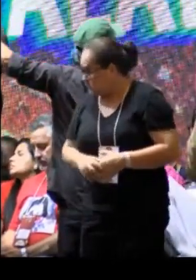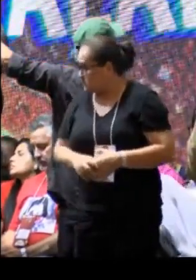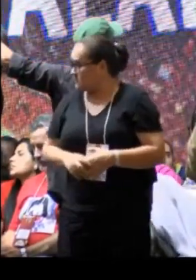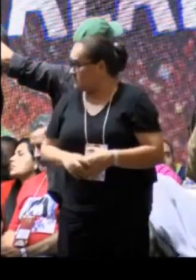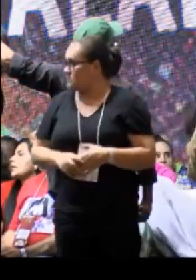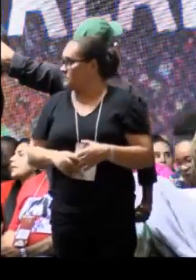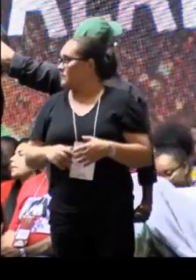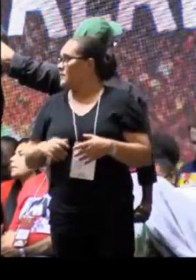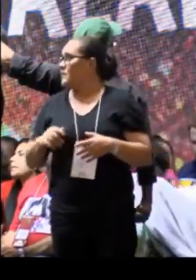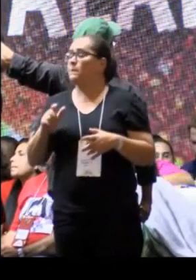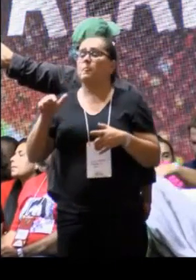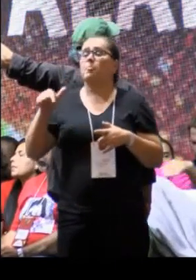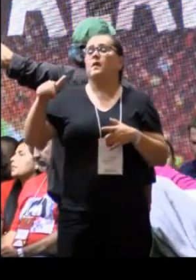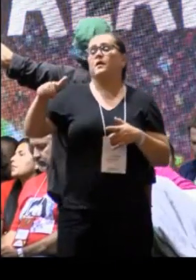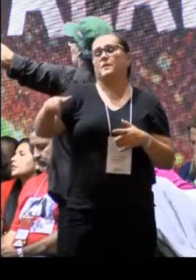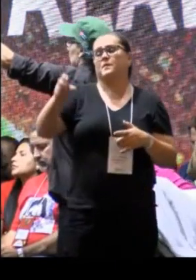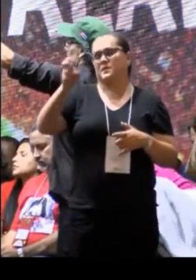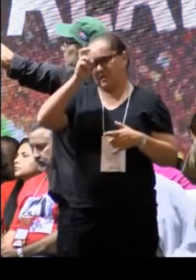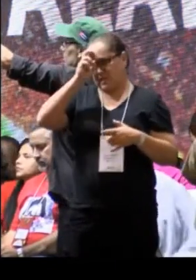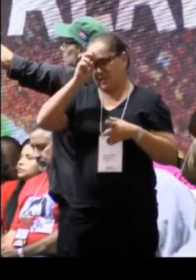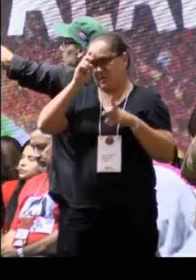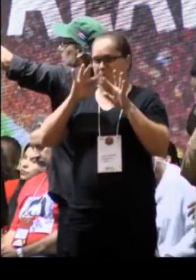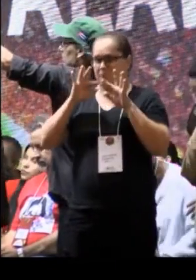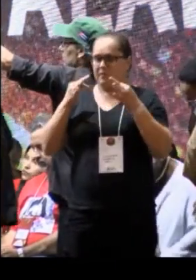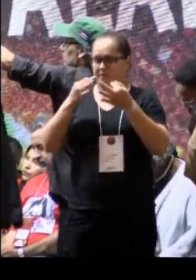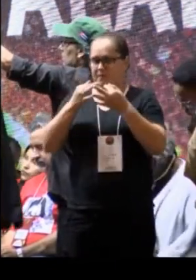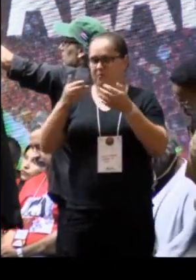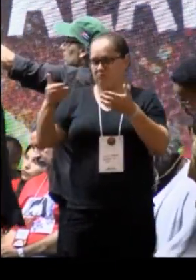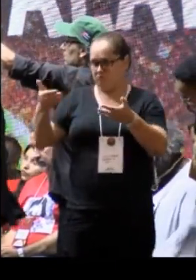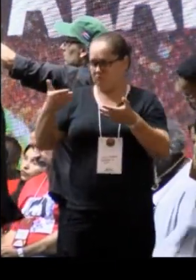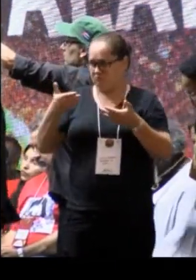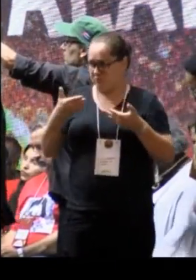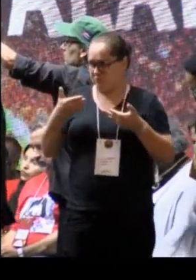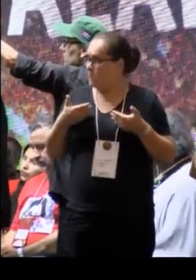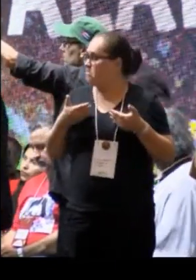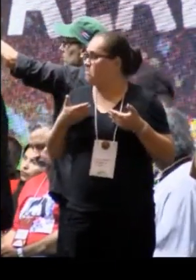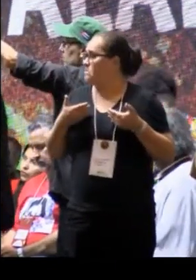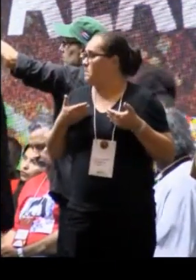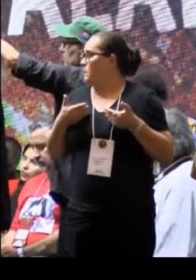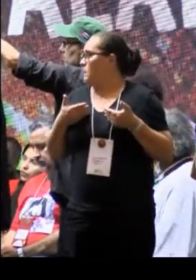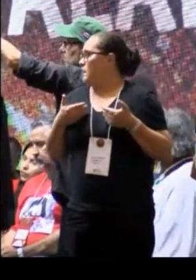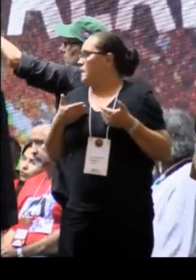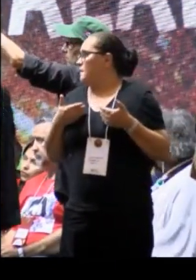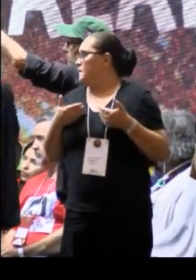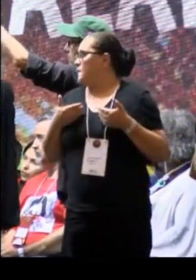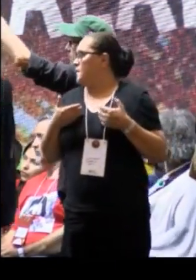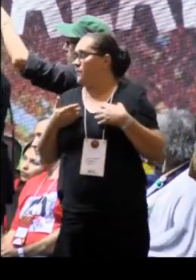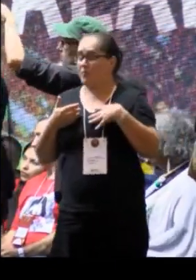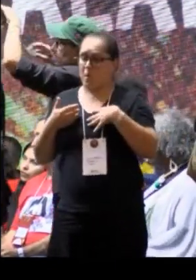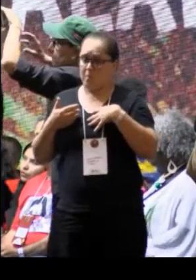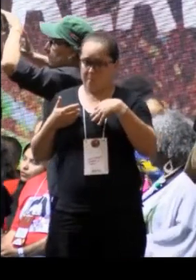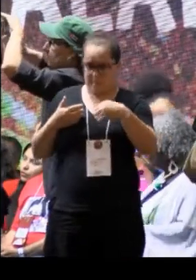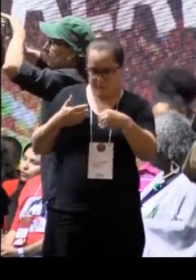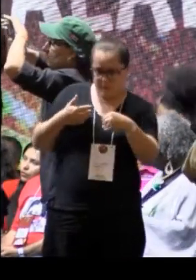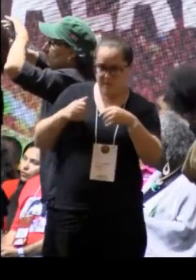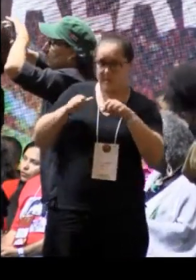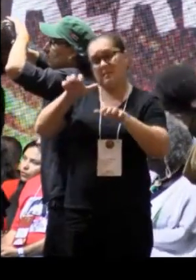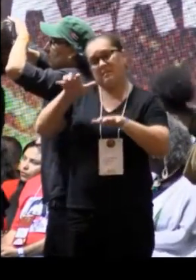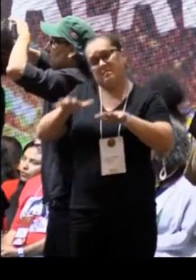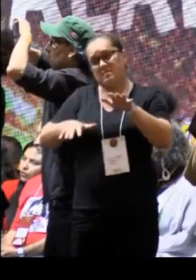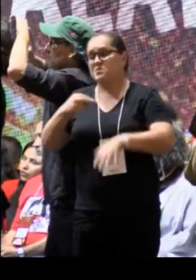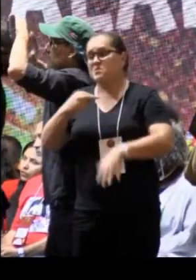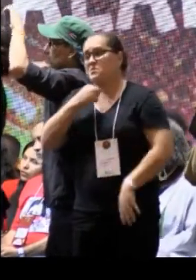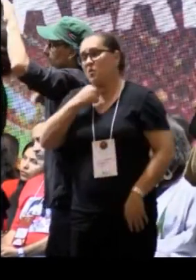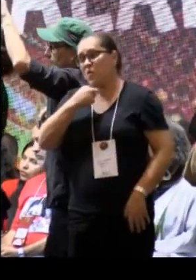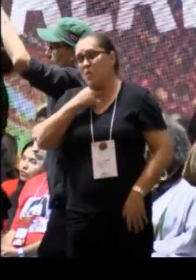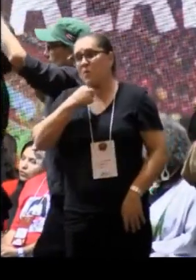E depois eu recebia na quinta-feira a minha família. Recebia Meus filhos, às vezes, iam cinco, às vezes um podia ir,